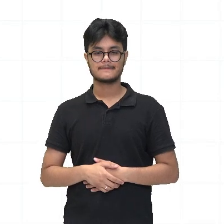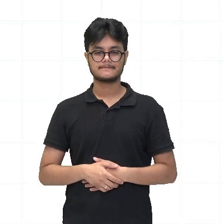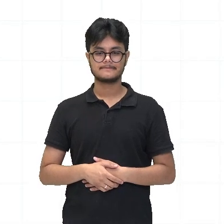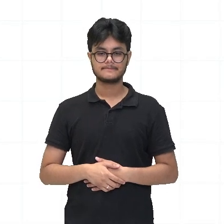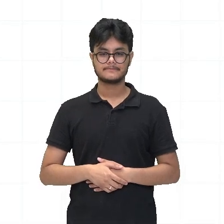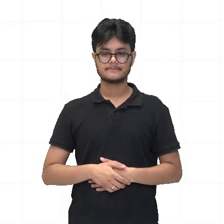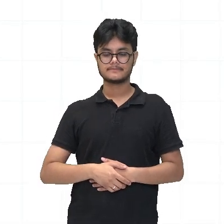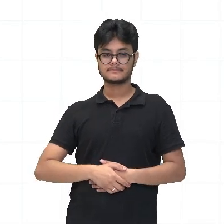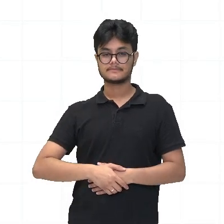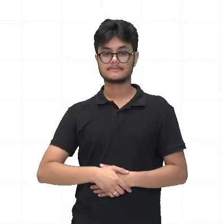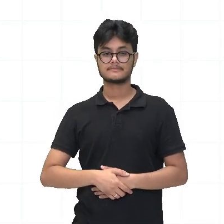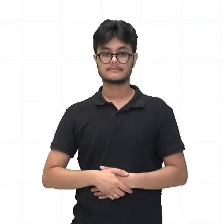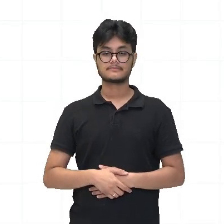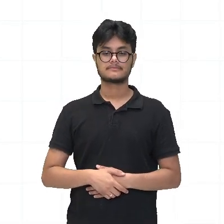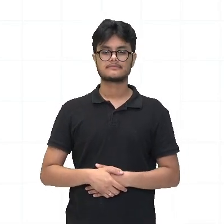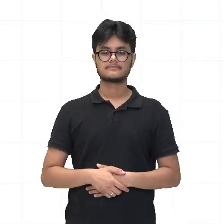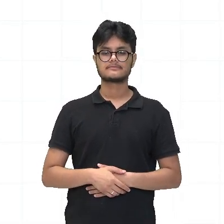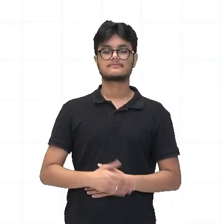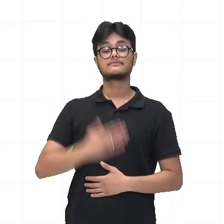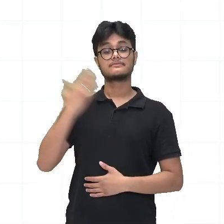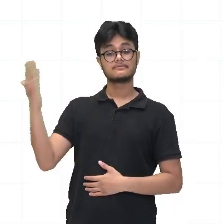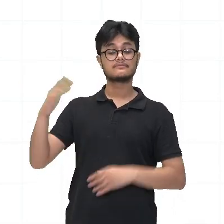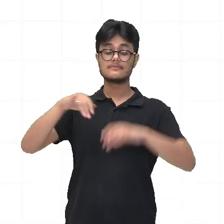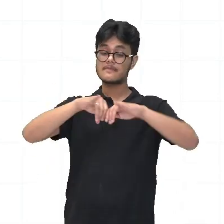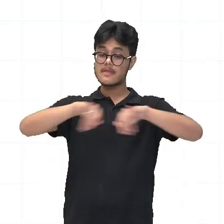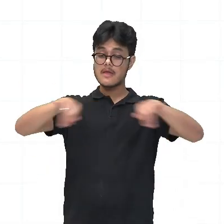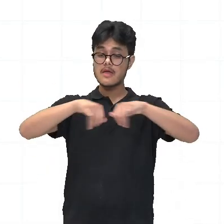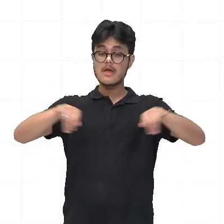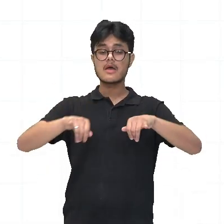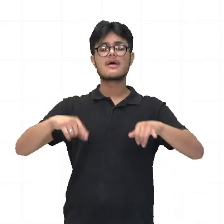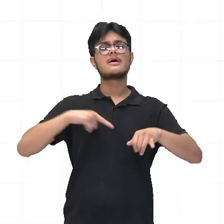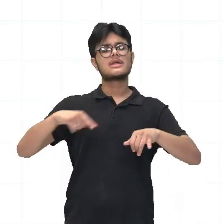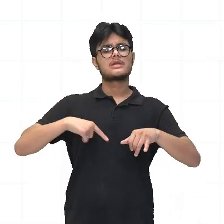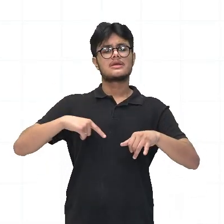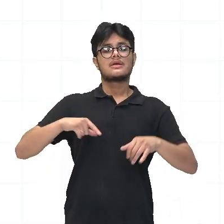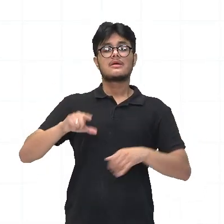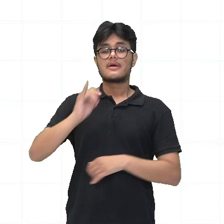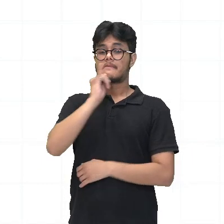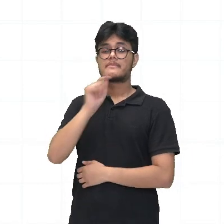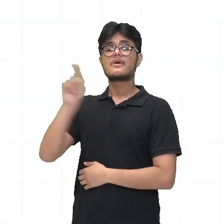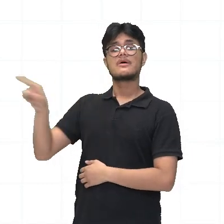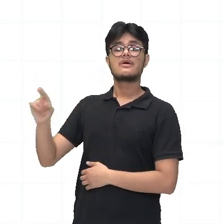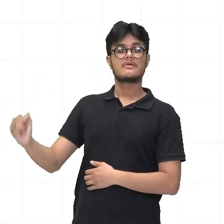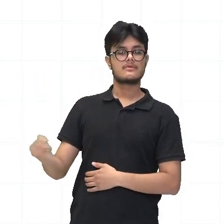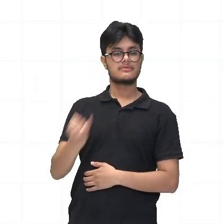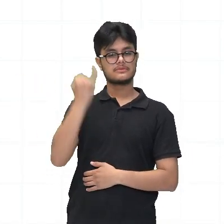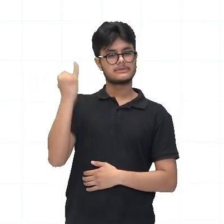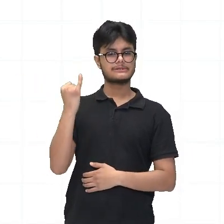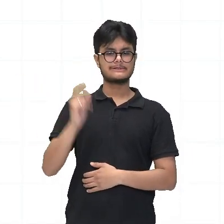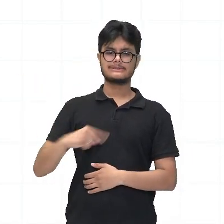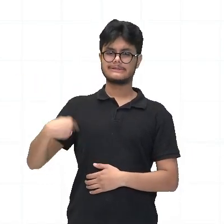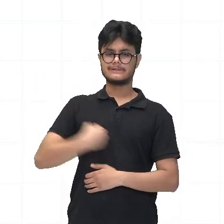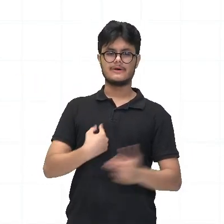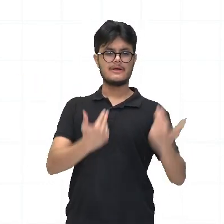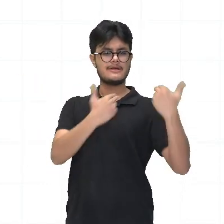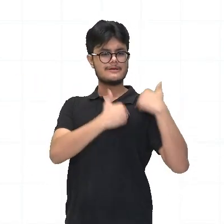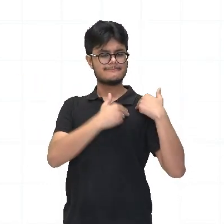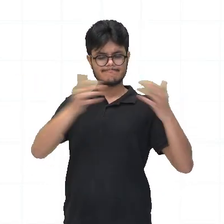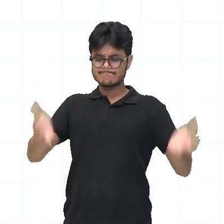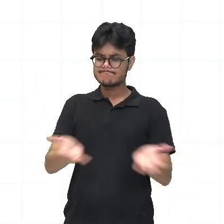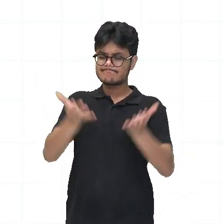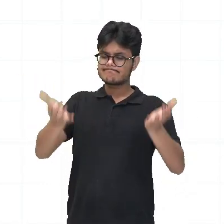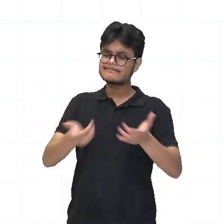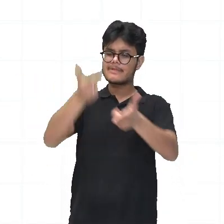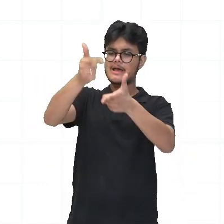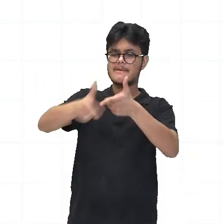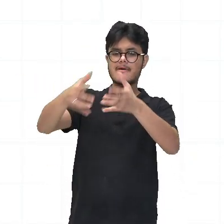ver que essas campanhas buscam, aí na última linha, a importância de se